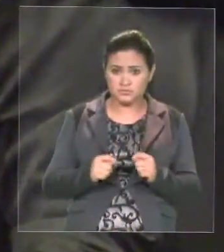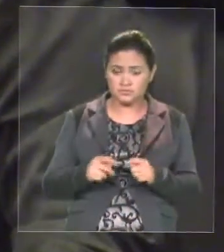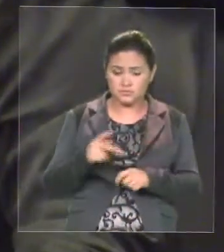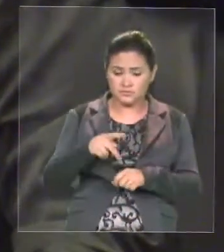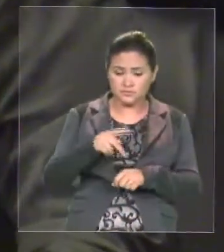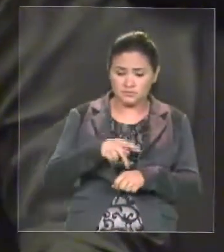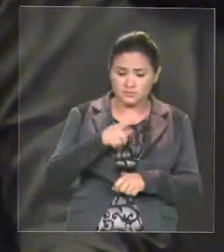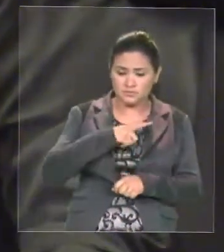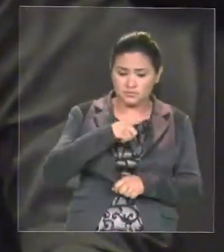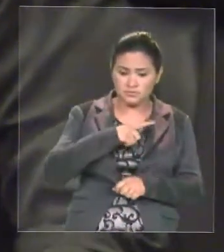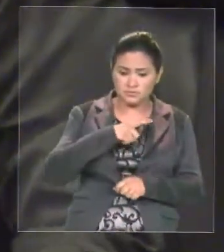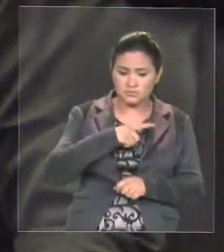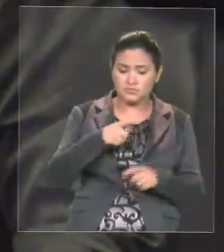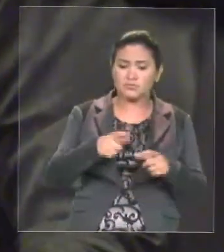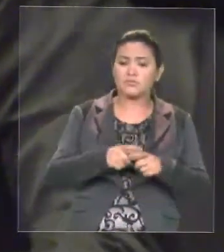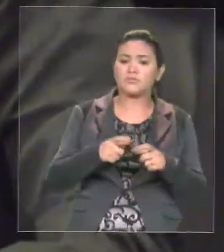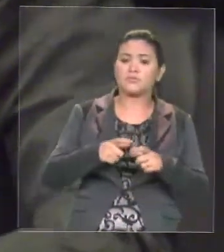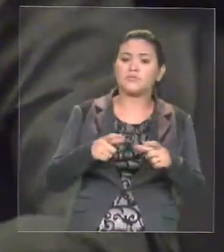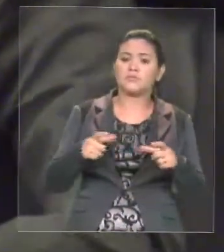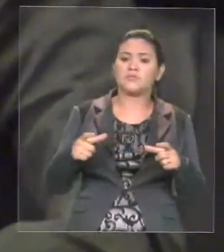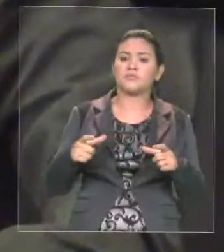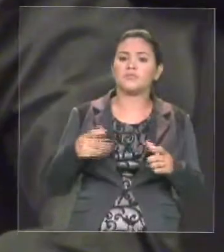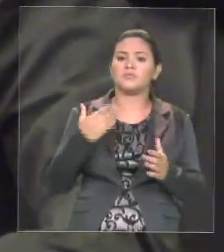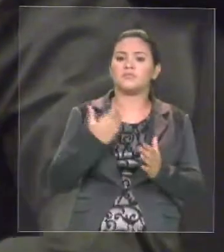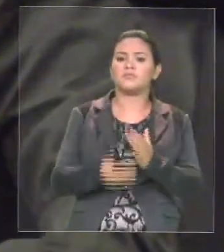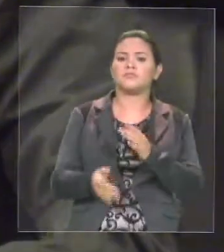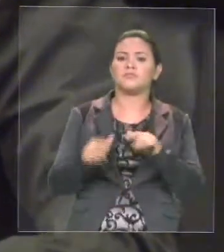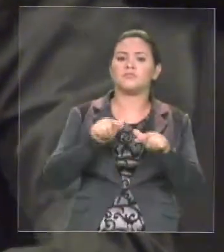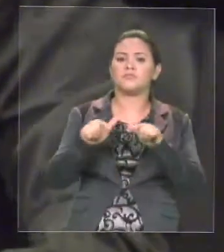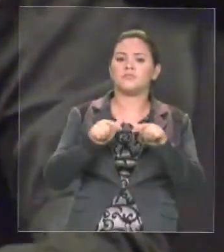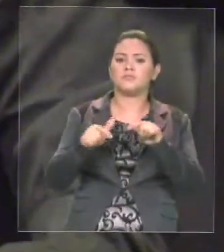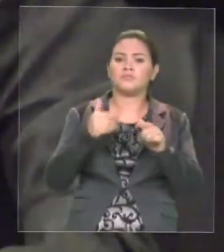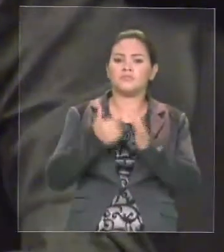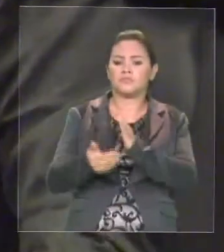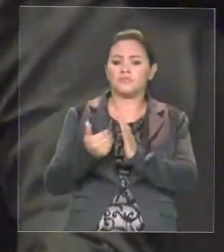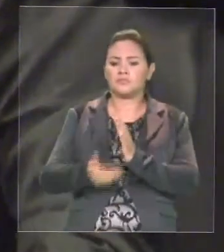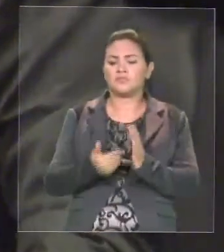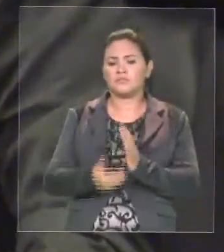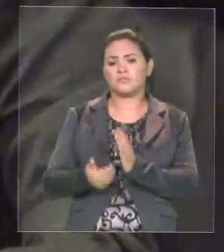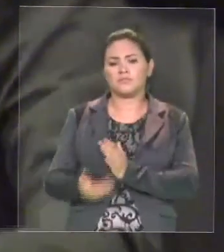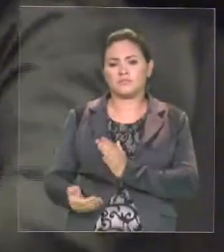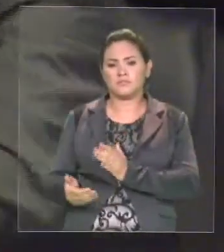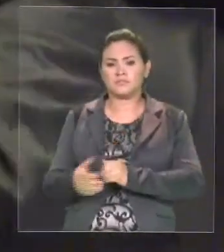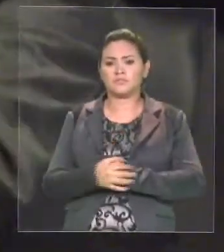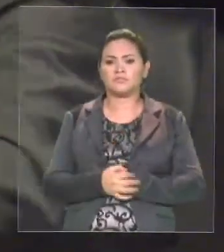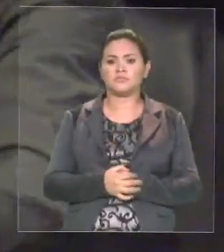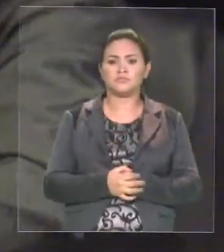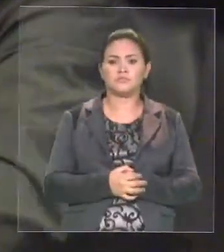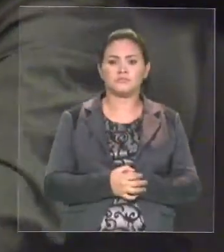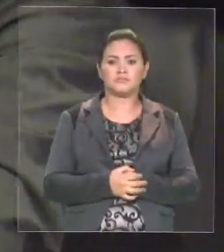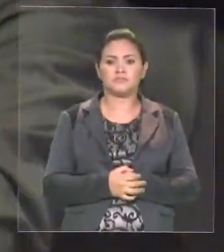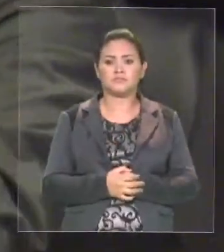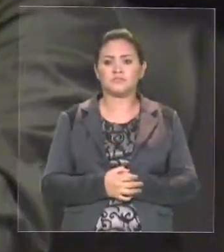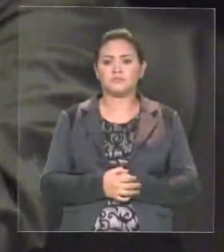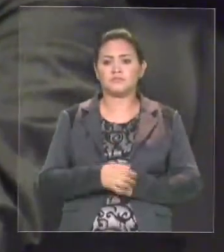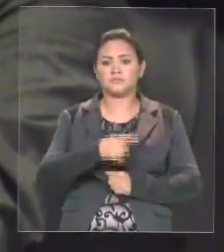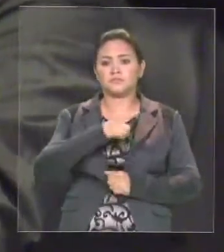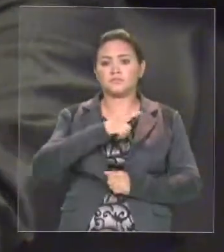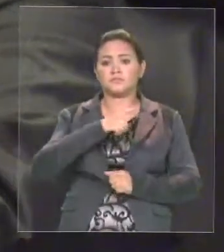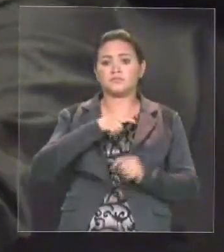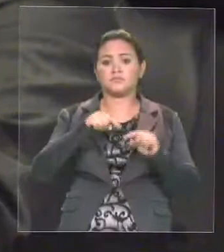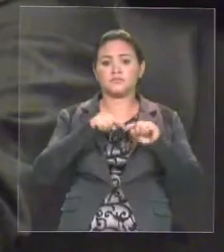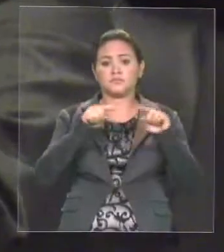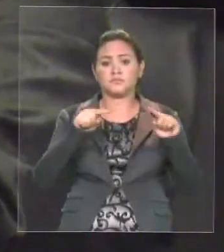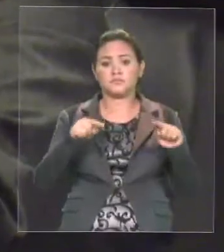você vê o aumento crescente de demissões, de empregos formais. Nós temos o Mateus aqui, uma empresa, uma das